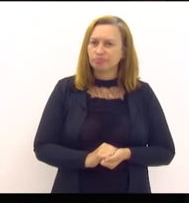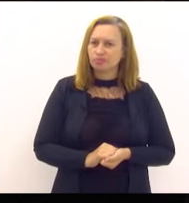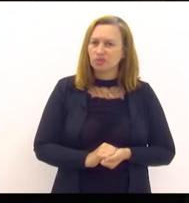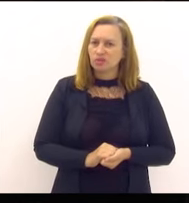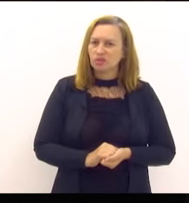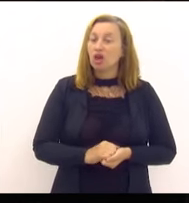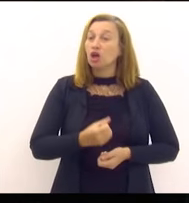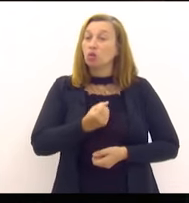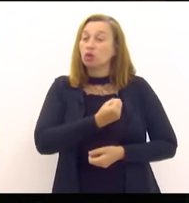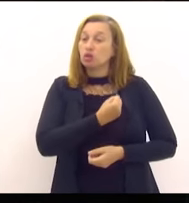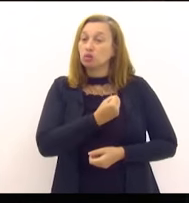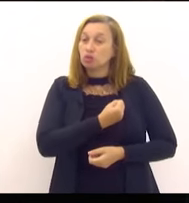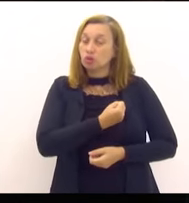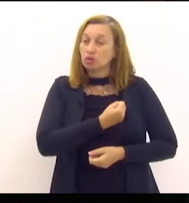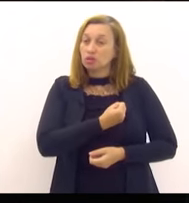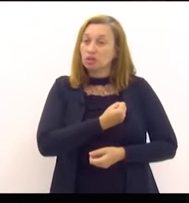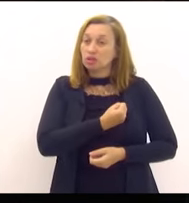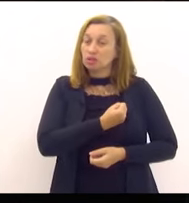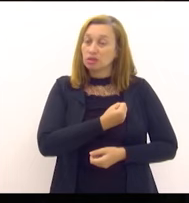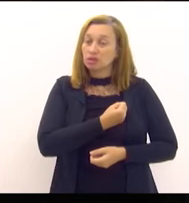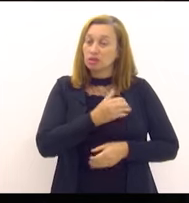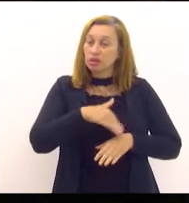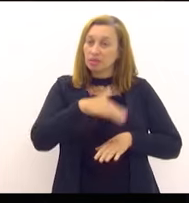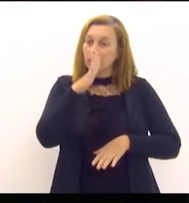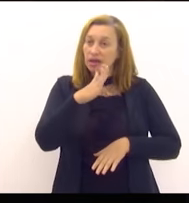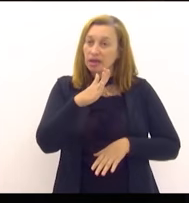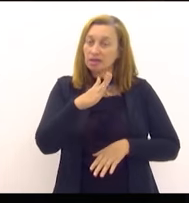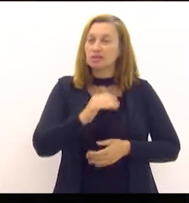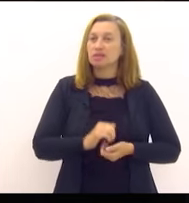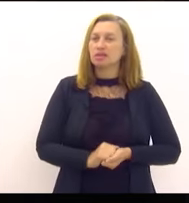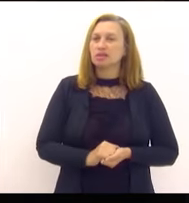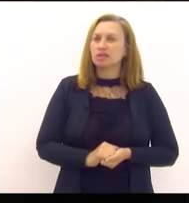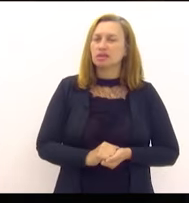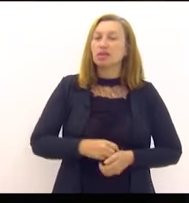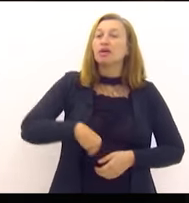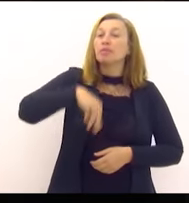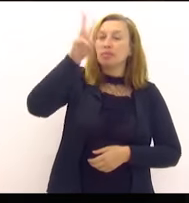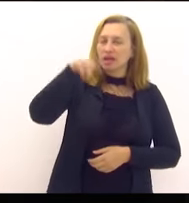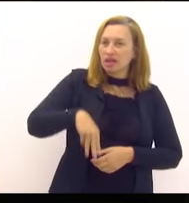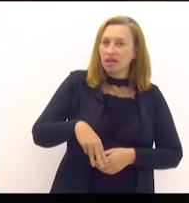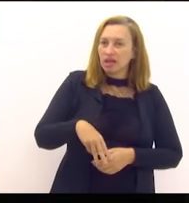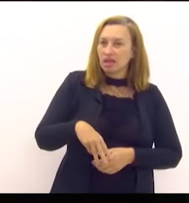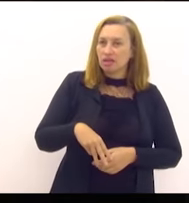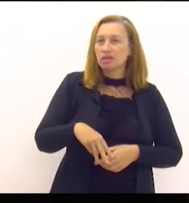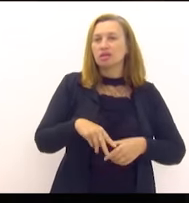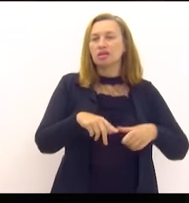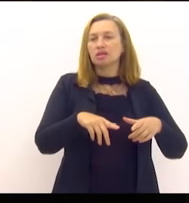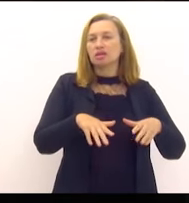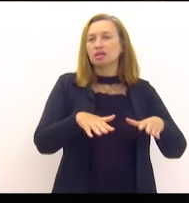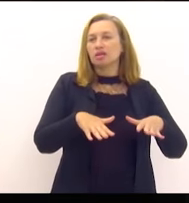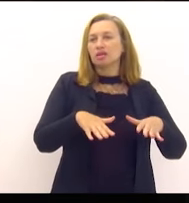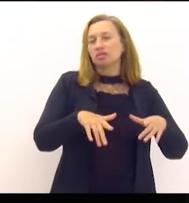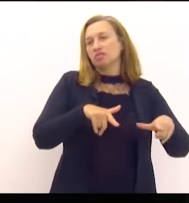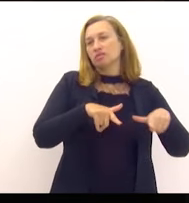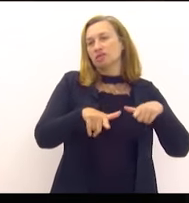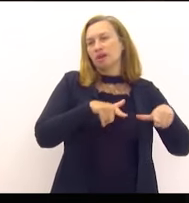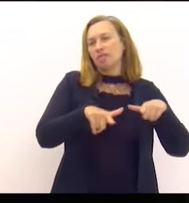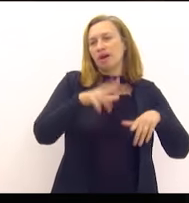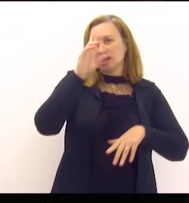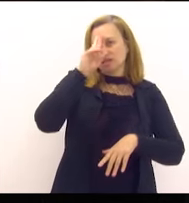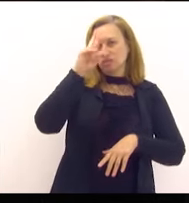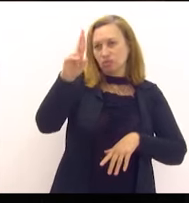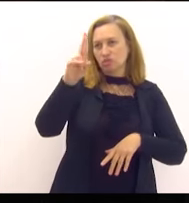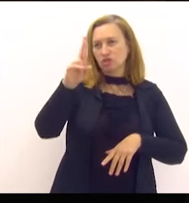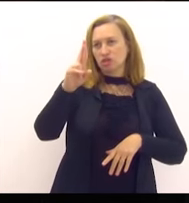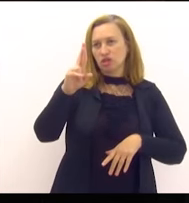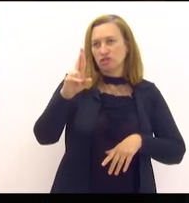alta, de uma forma bastante discrepante, para quem ocupa cargo de chefia. Eu quero dizer que eu também